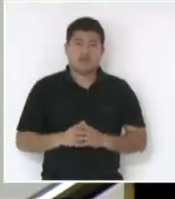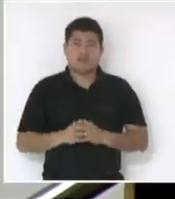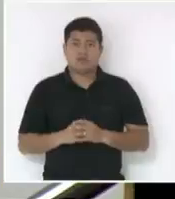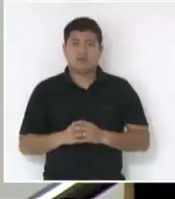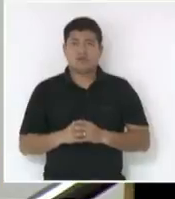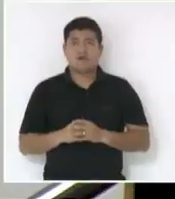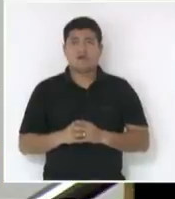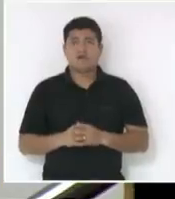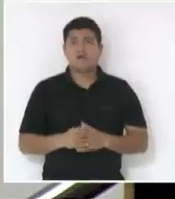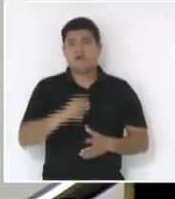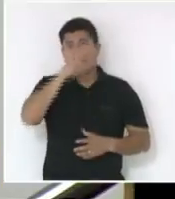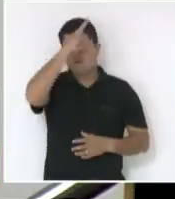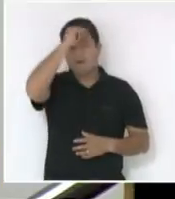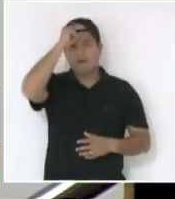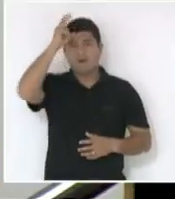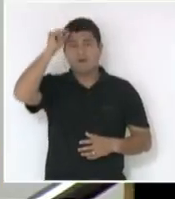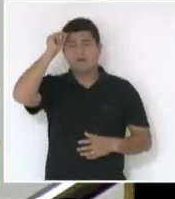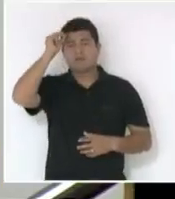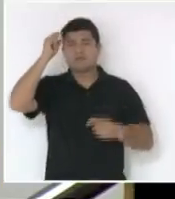a prefeitura